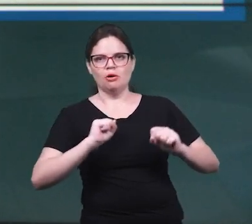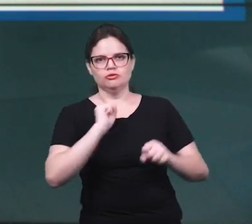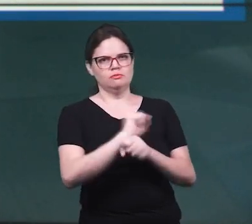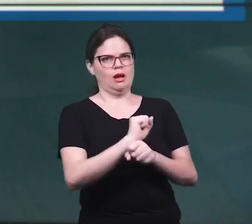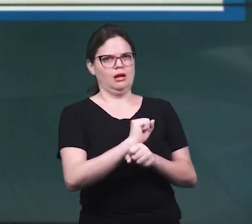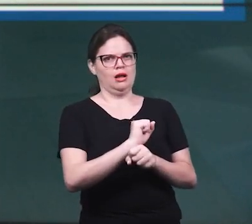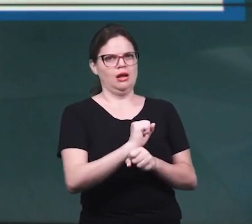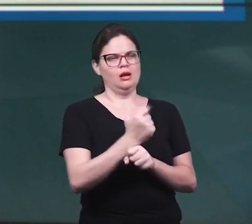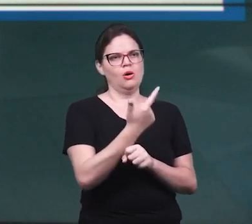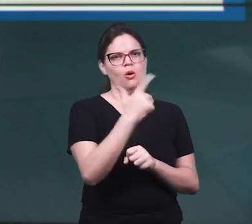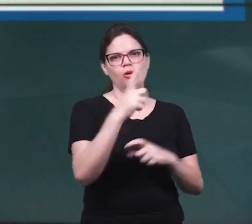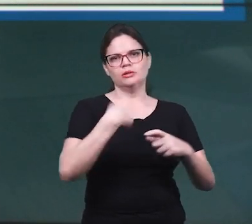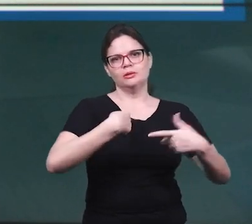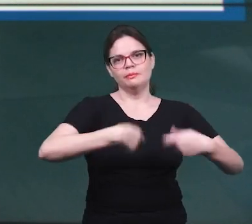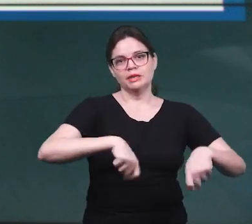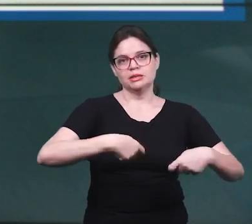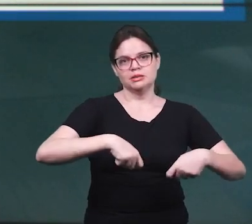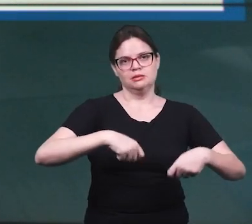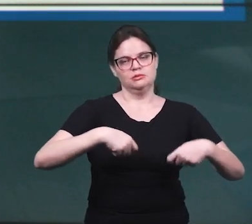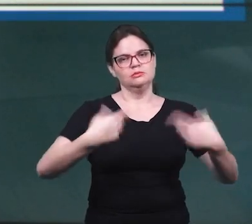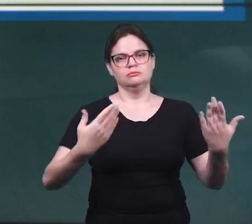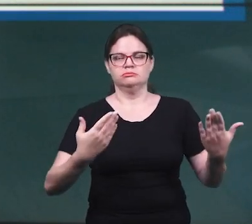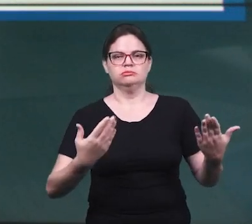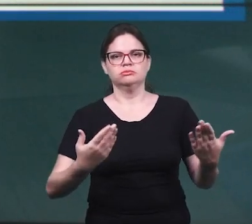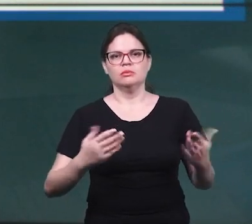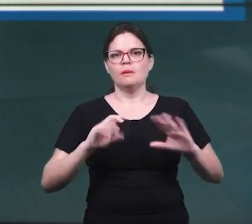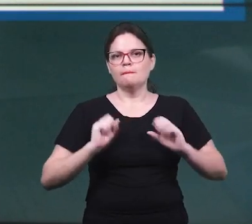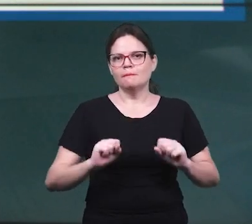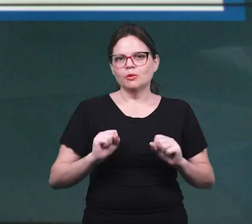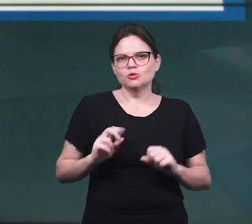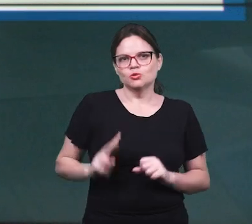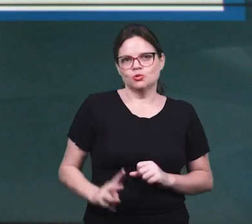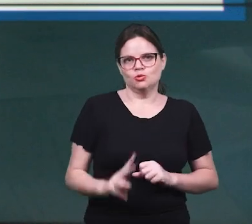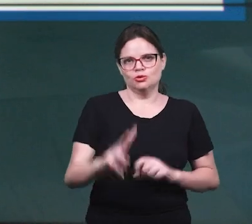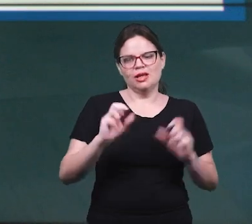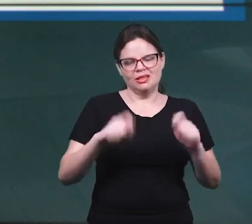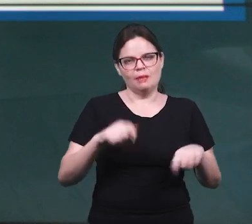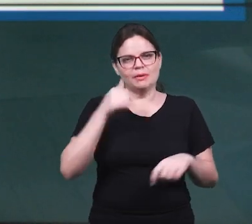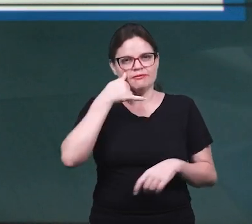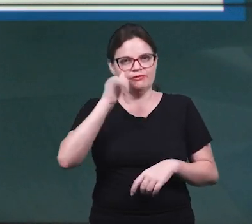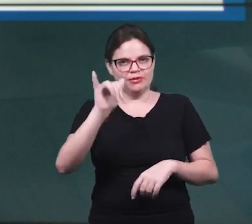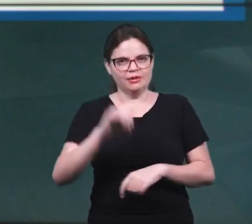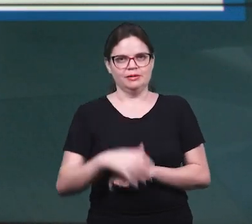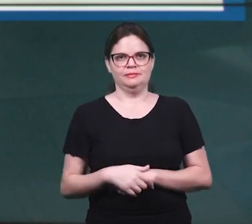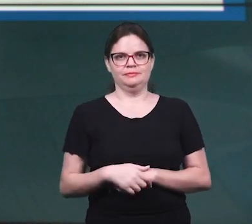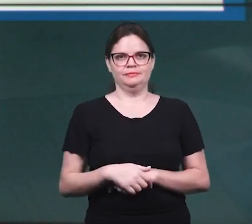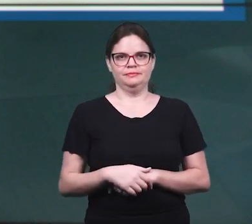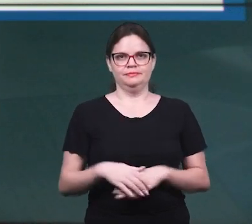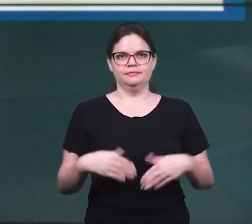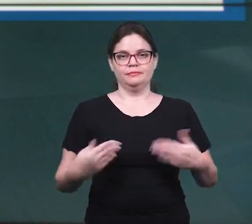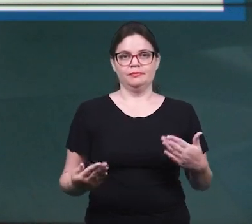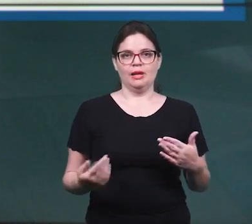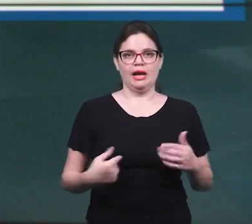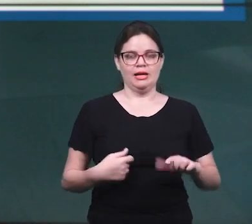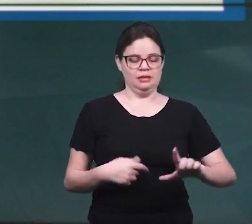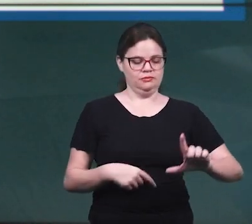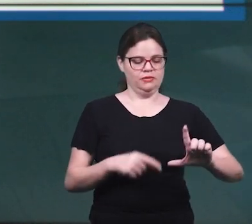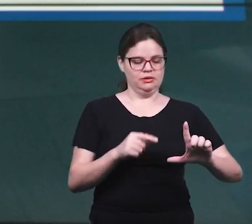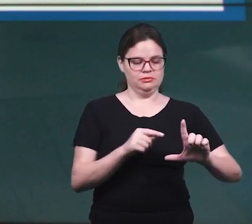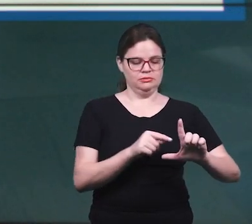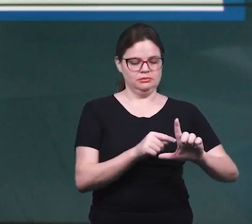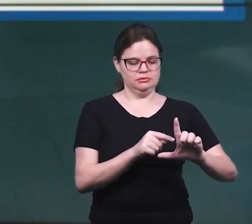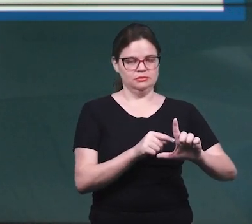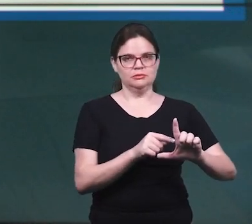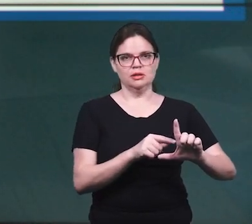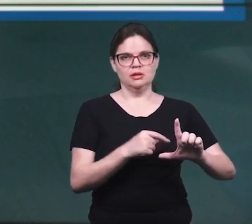né? Ganhando o que eu estou ganhando, mas eu posso evitar esses gastos. Aí esses gastos, eles começam aqui, ó, eles não